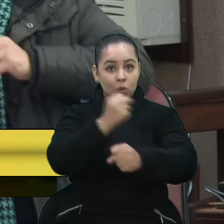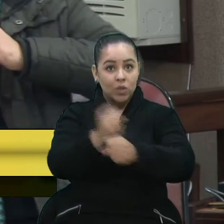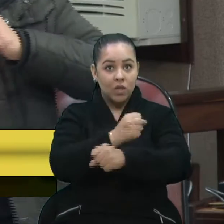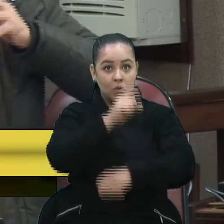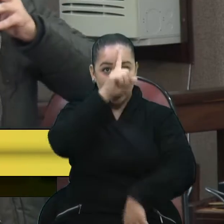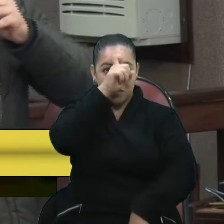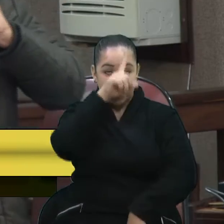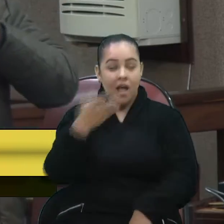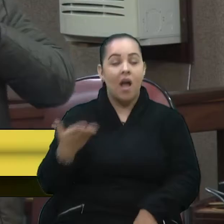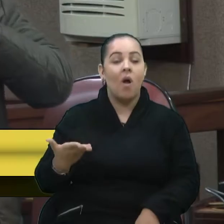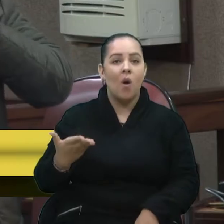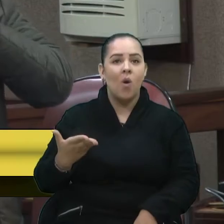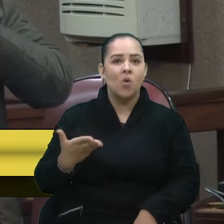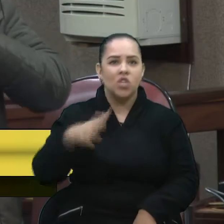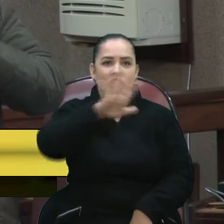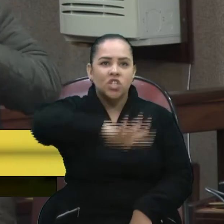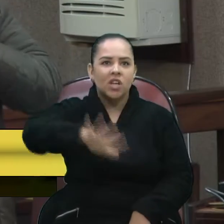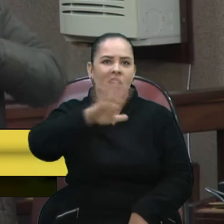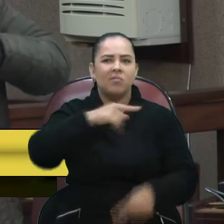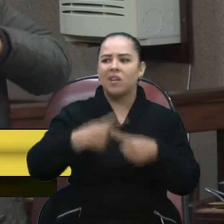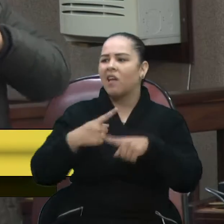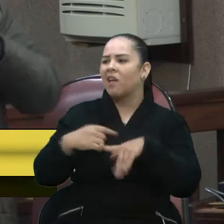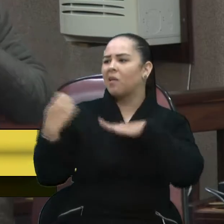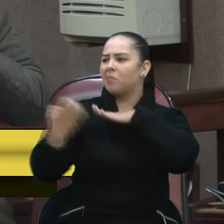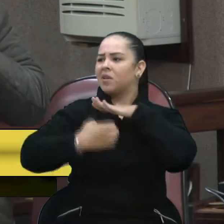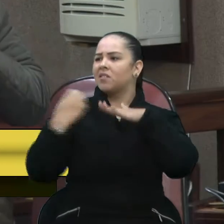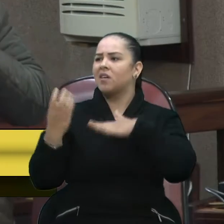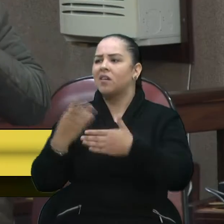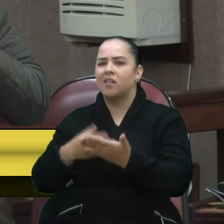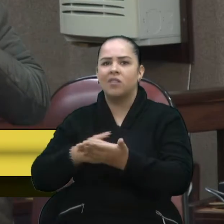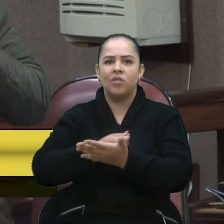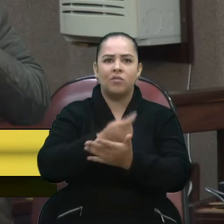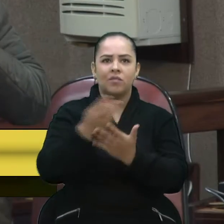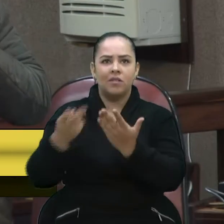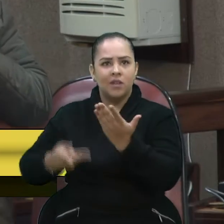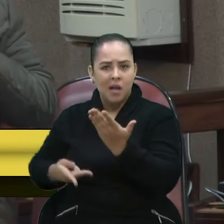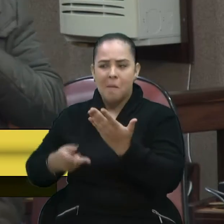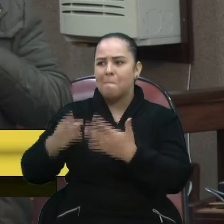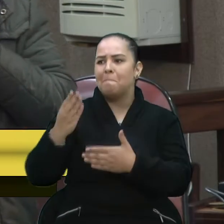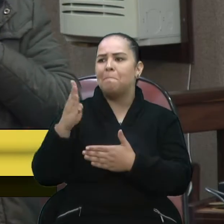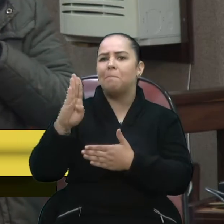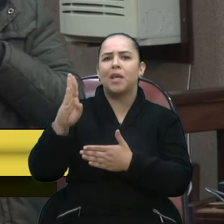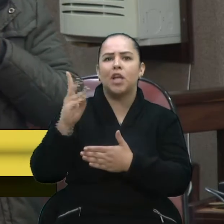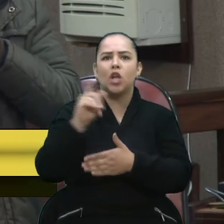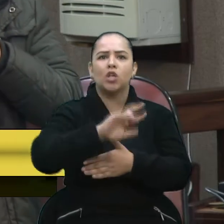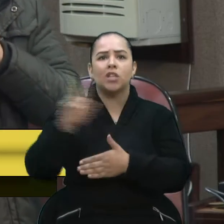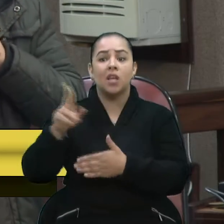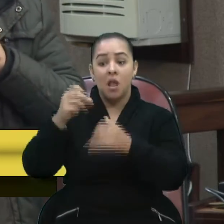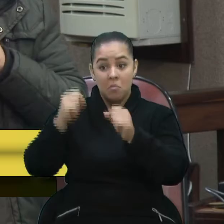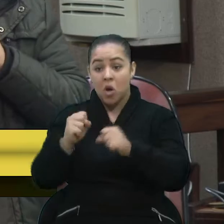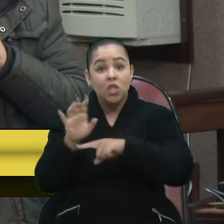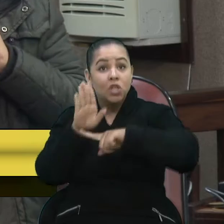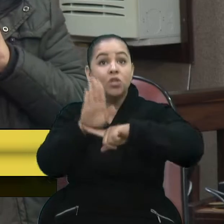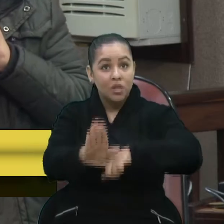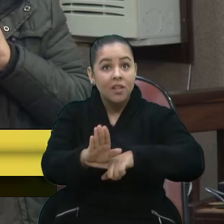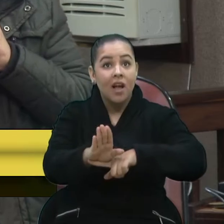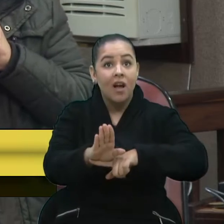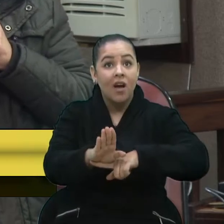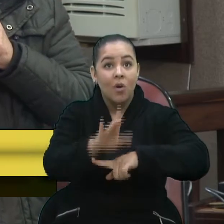Pioneiro, empresa faturou tantos bilhões, faturaram tantos bilhões. Podia ajudar o Hospital Geral, que ajuda os